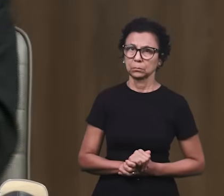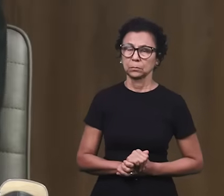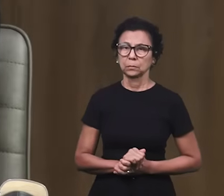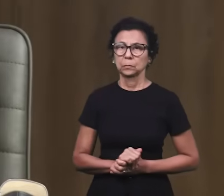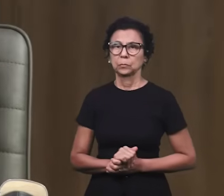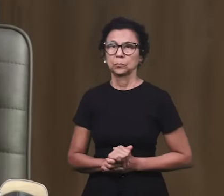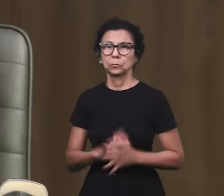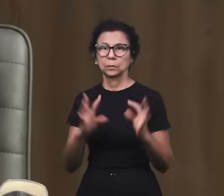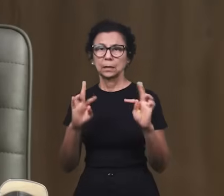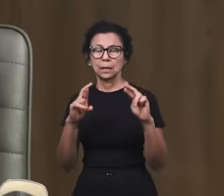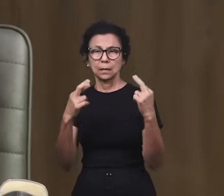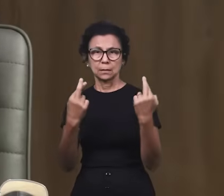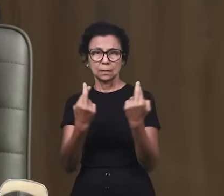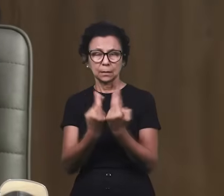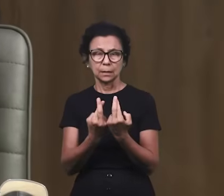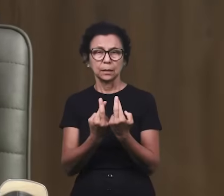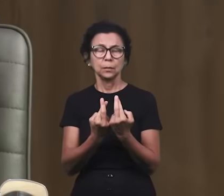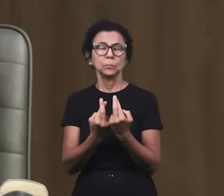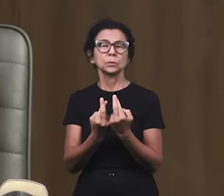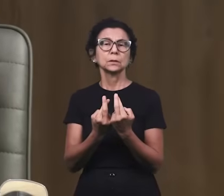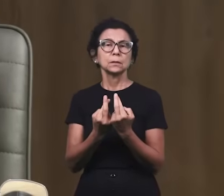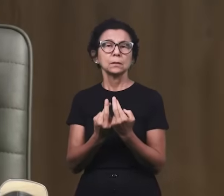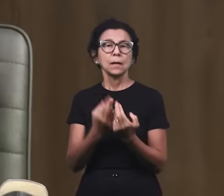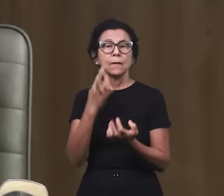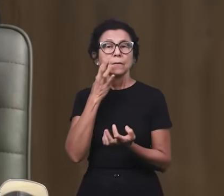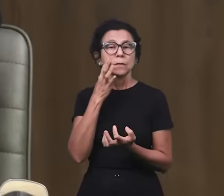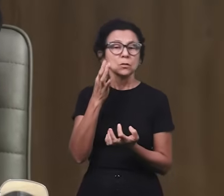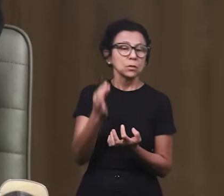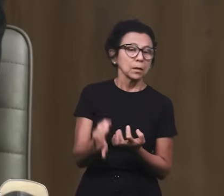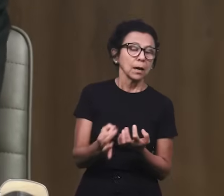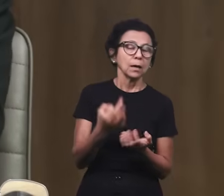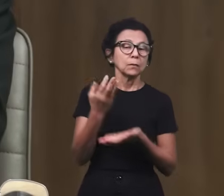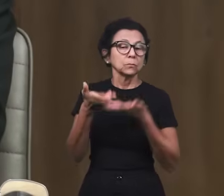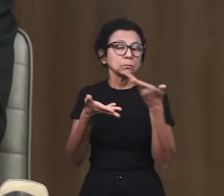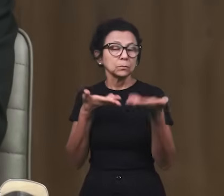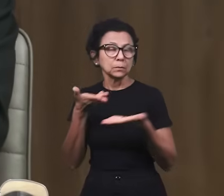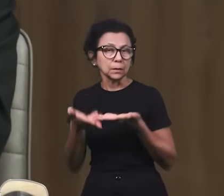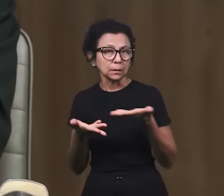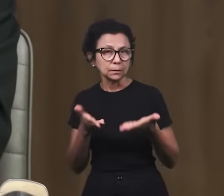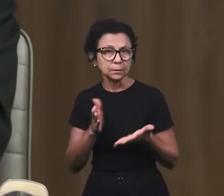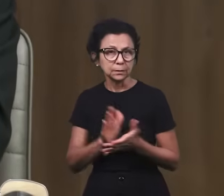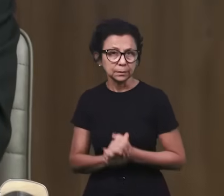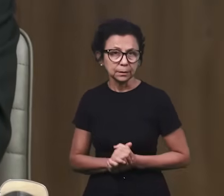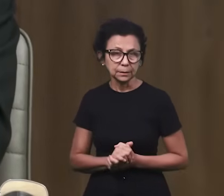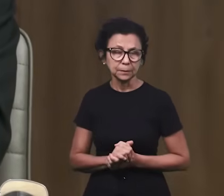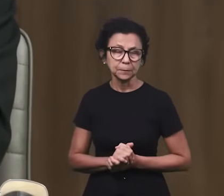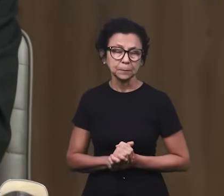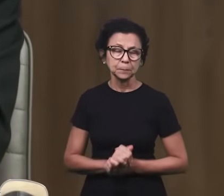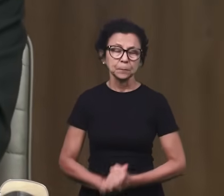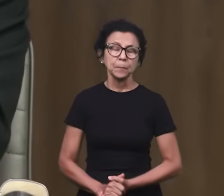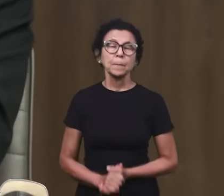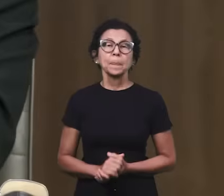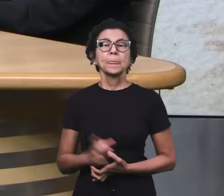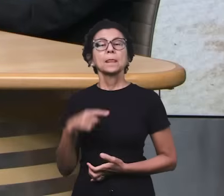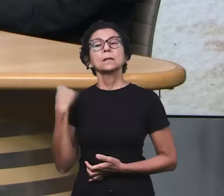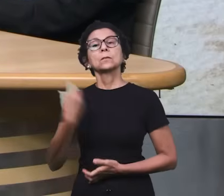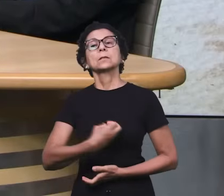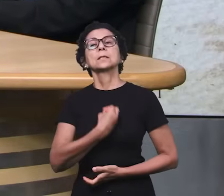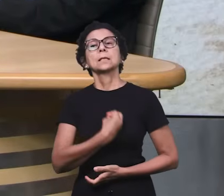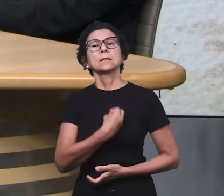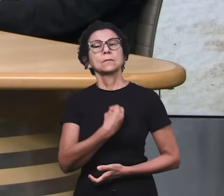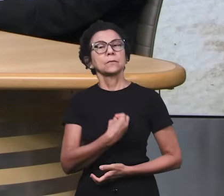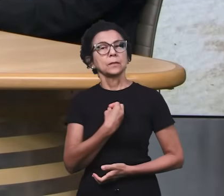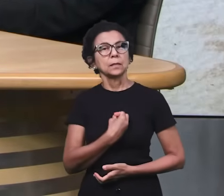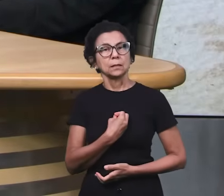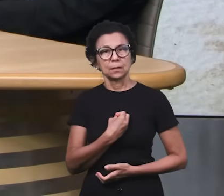quê? Pelo clamor. Tudo sendo guardado na oração. É o poder da oração que detém